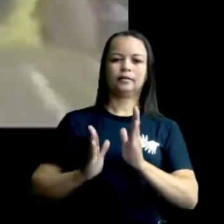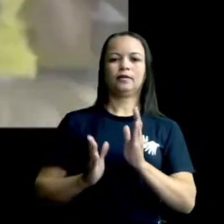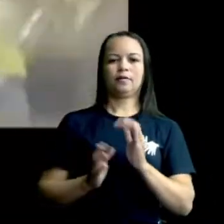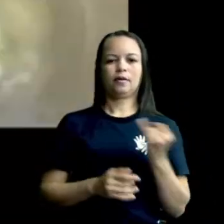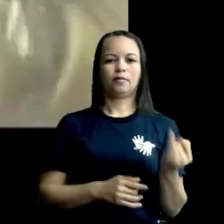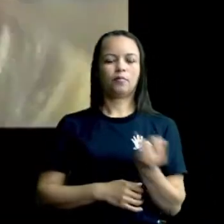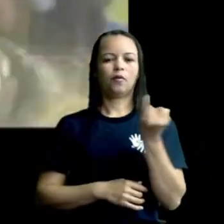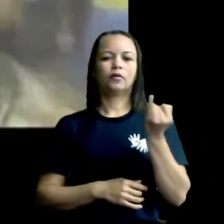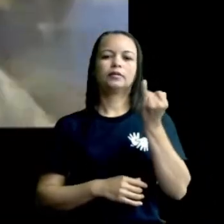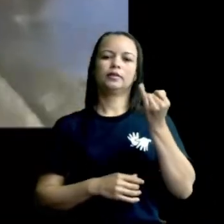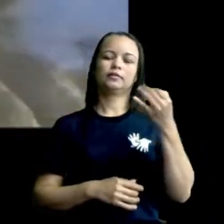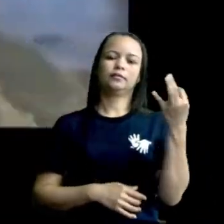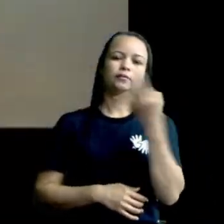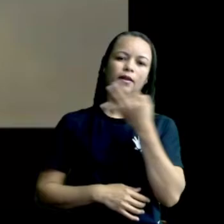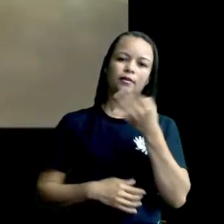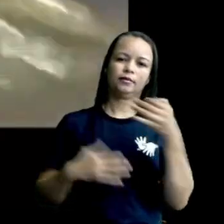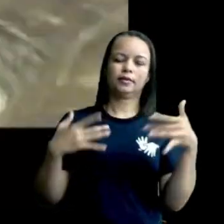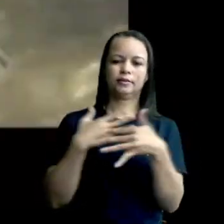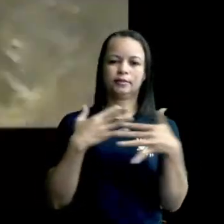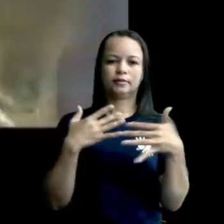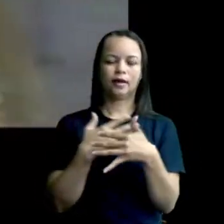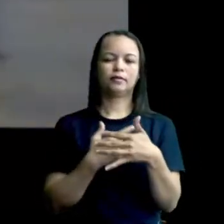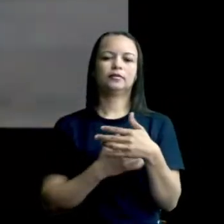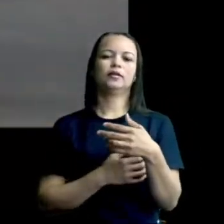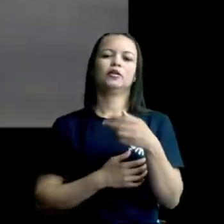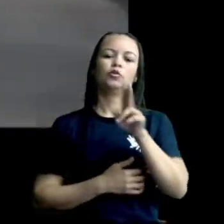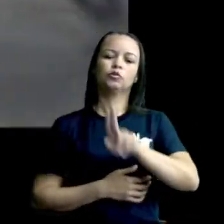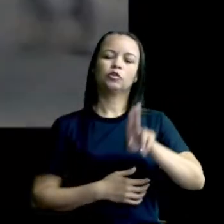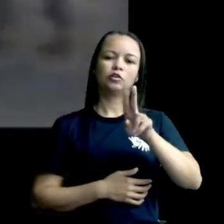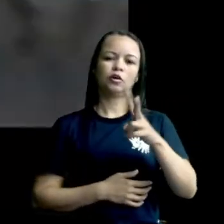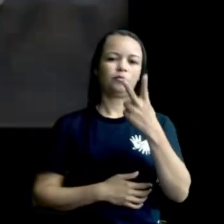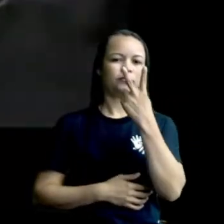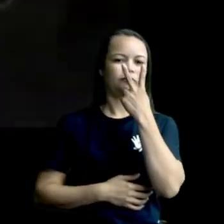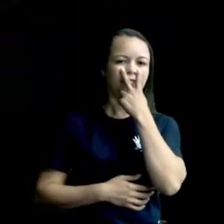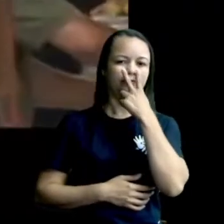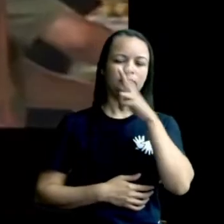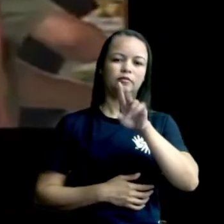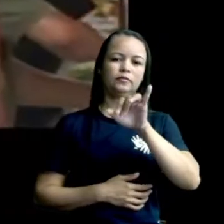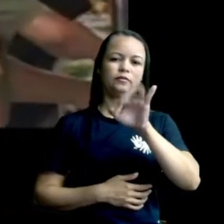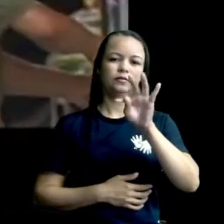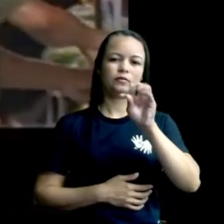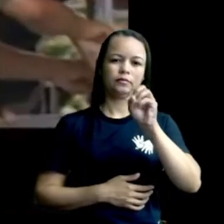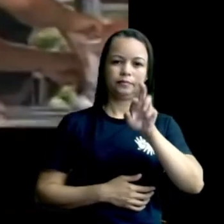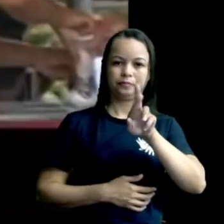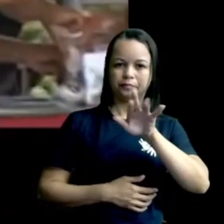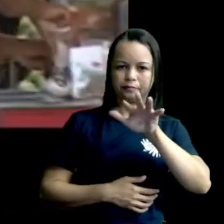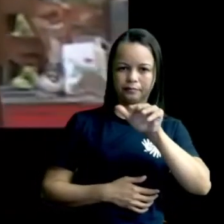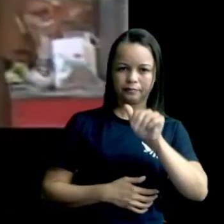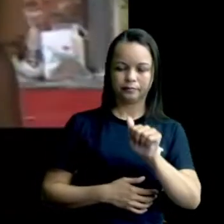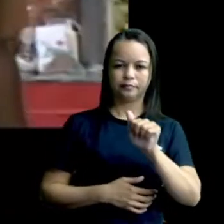riqueza desta linda cidade, chamada Vitória de Santo Antão. Eu sou,